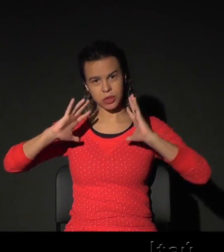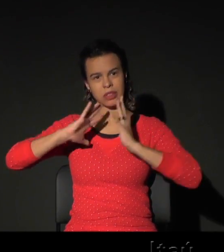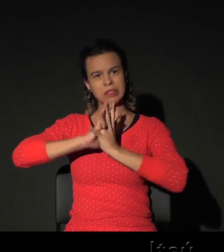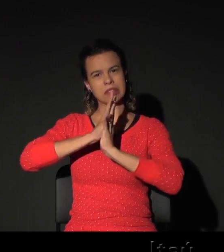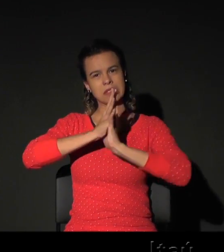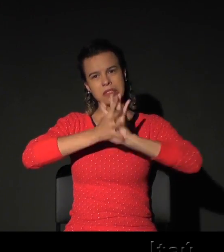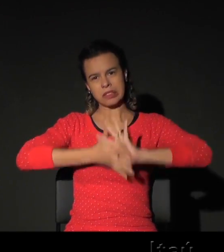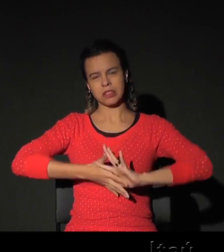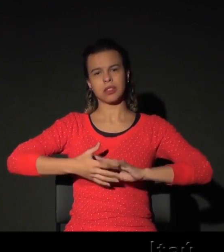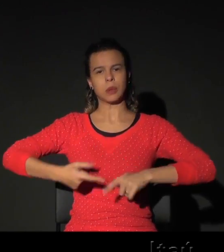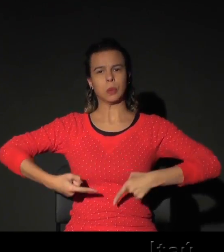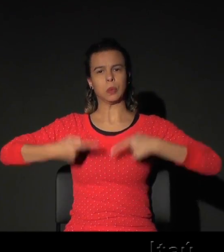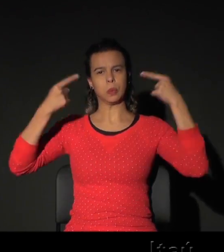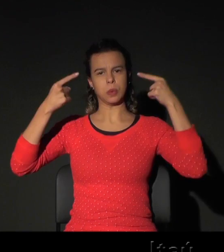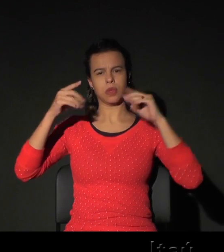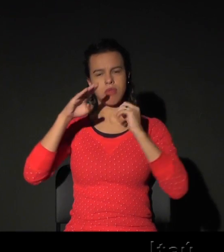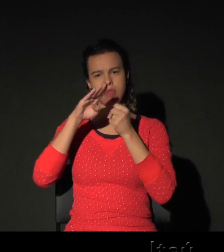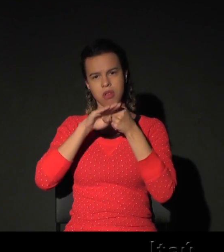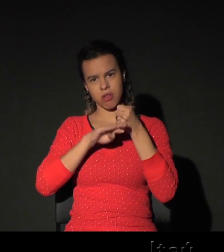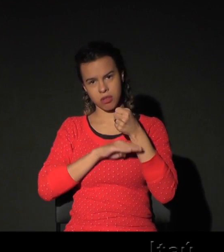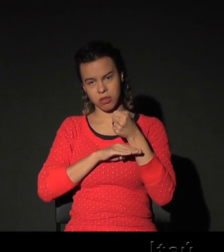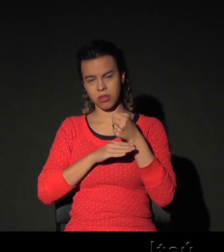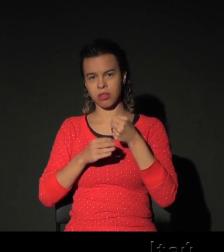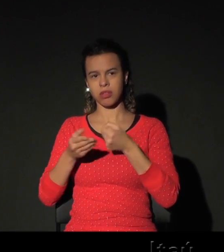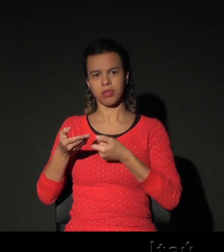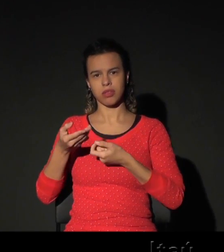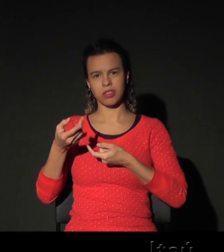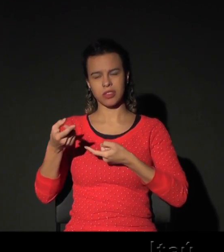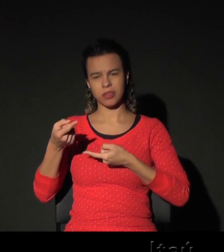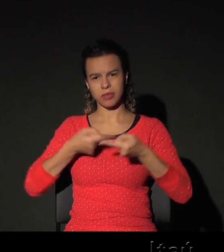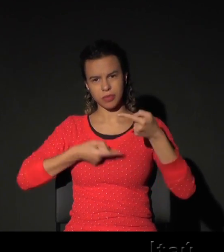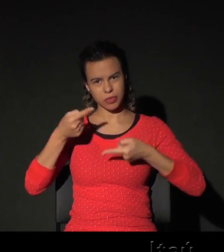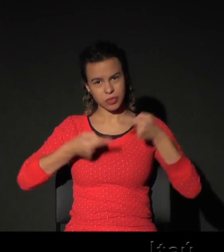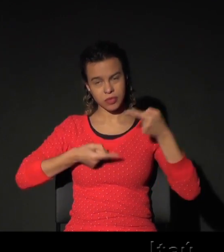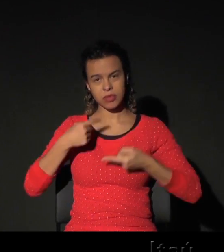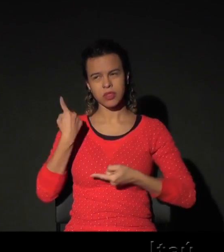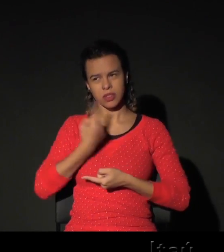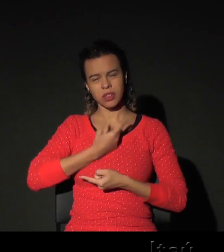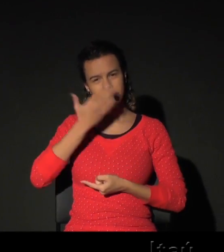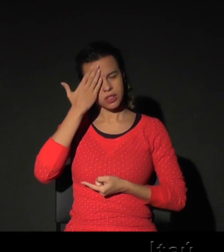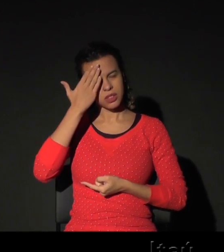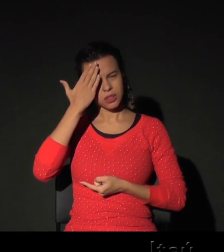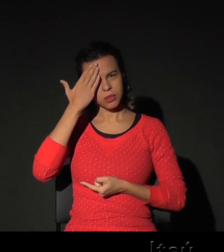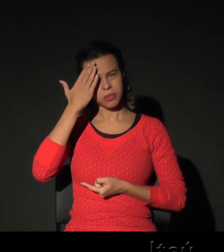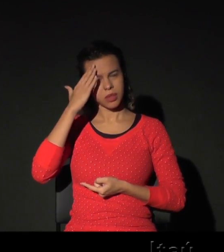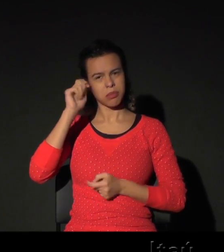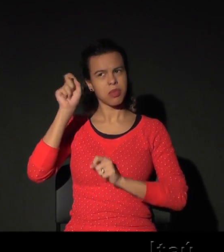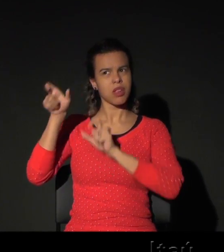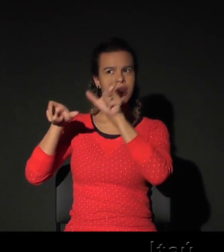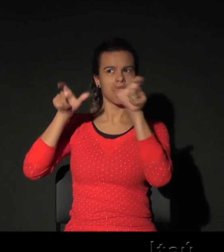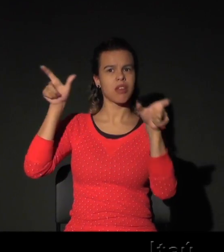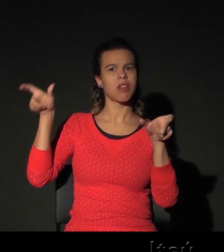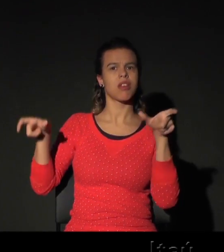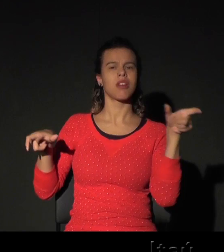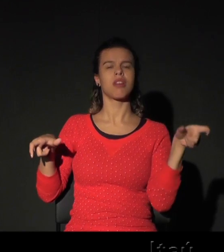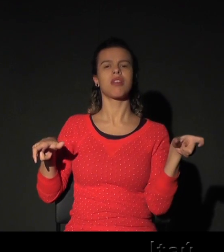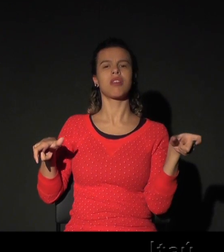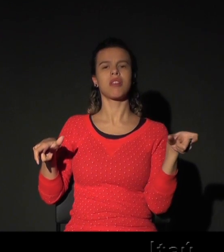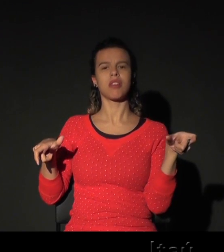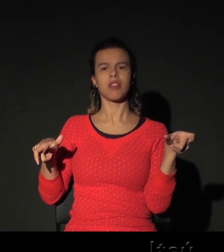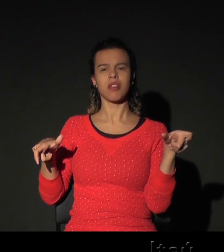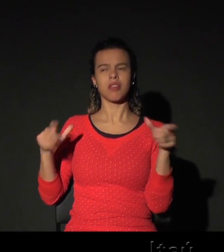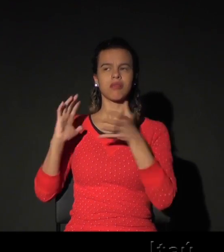luta de classe vamos dizer assim é a luta na realidade é a luta de classe nós sabemos Quem são os nossos os